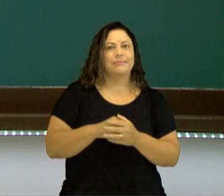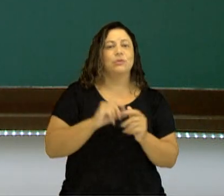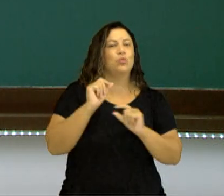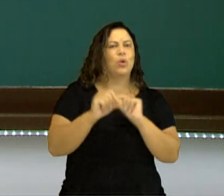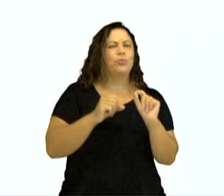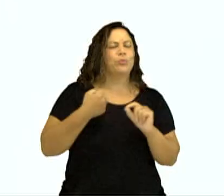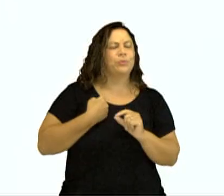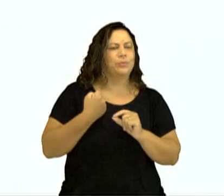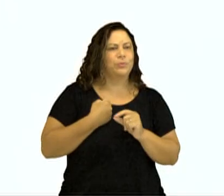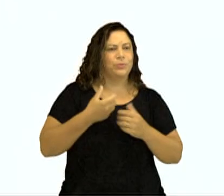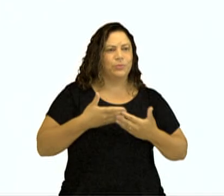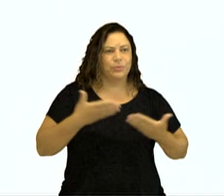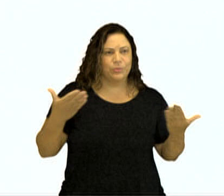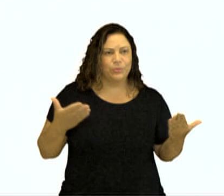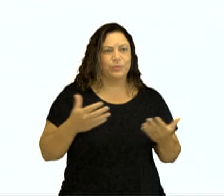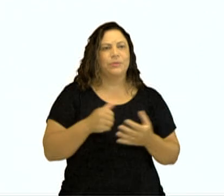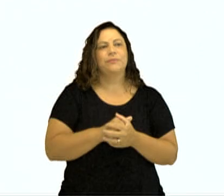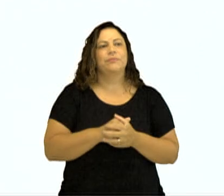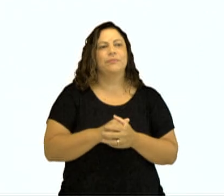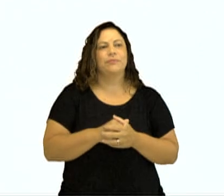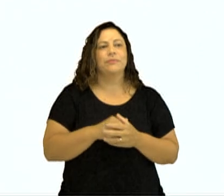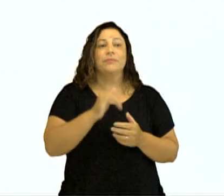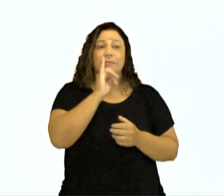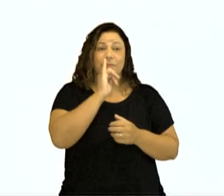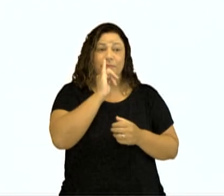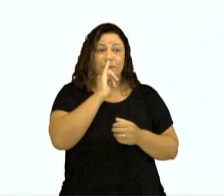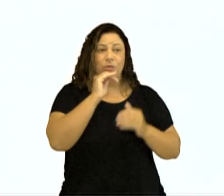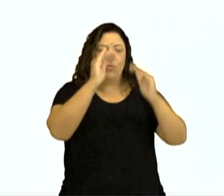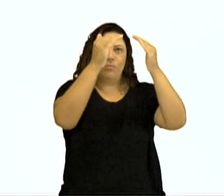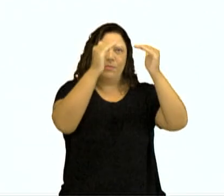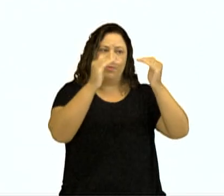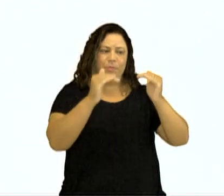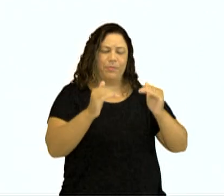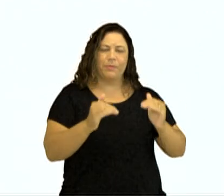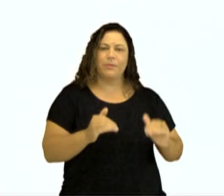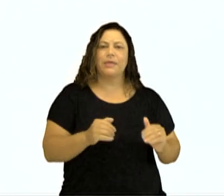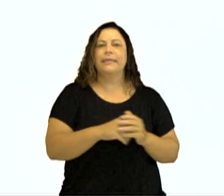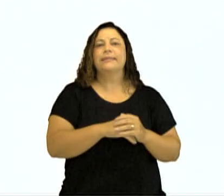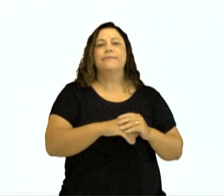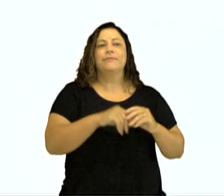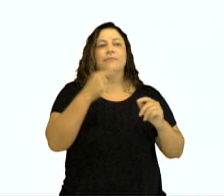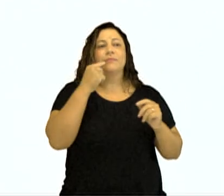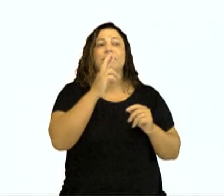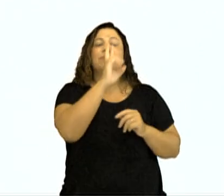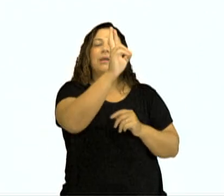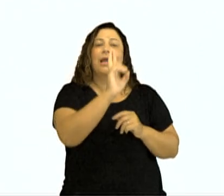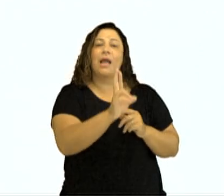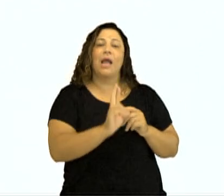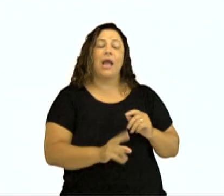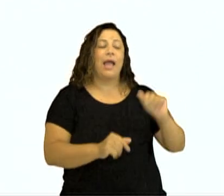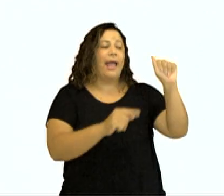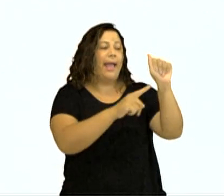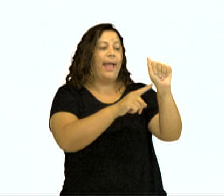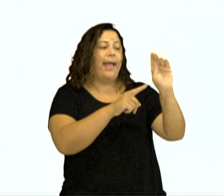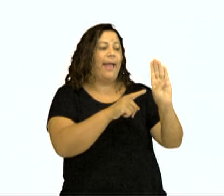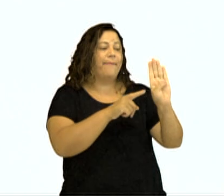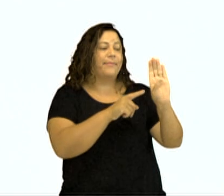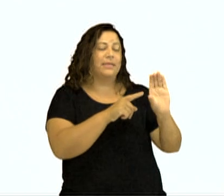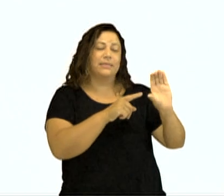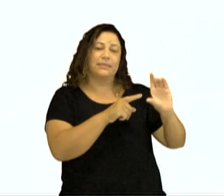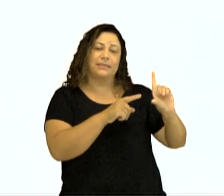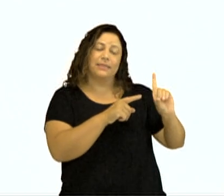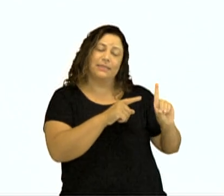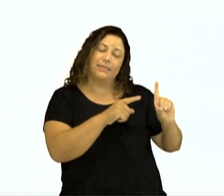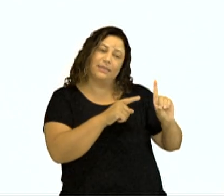Qual das opções abaixo representa o conjunto imagem dessa função? Você vai encontrar essa resposta na letra A, B, C,